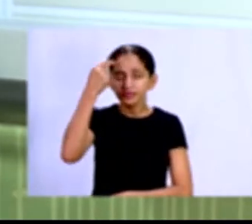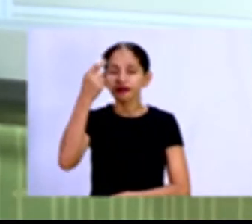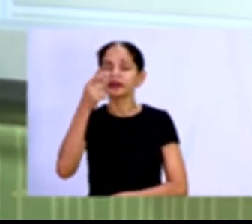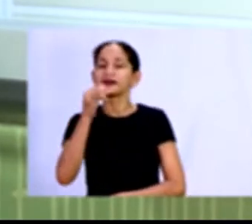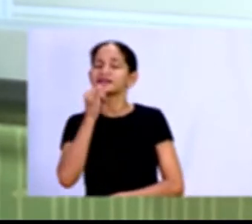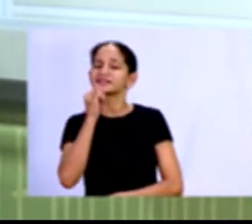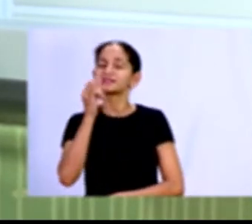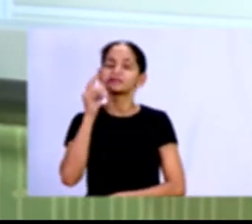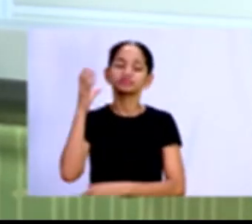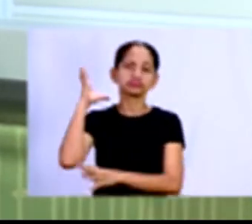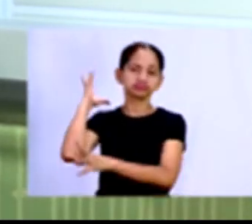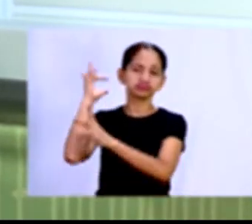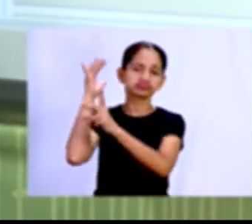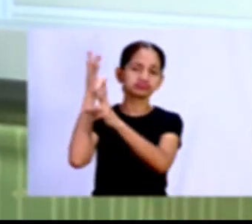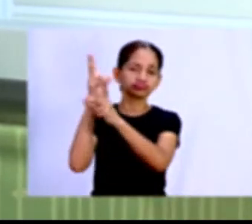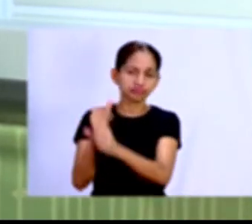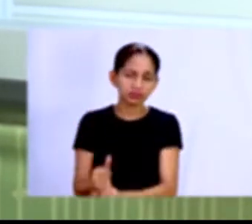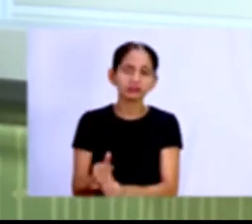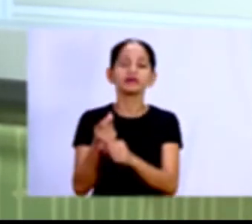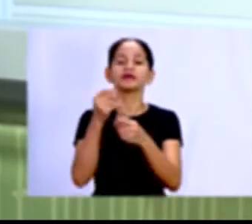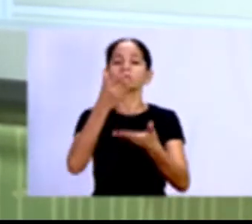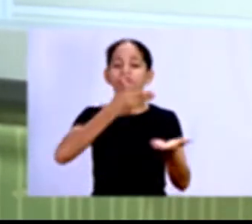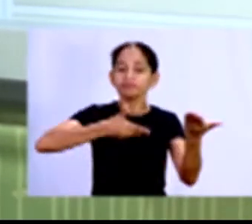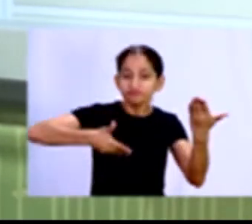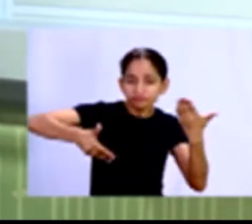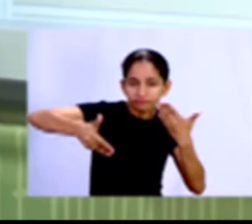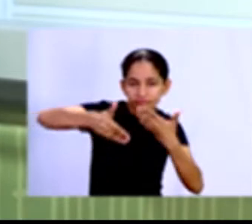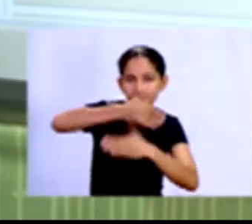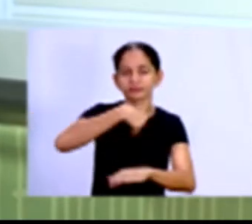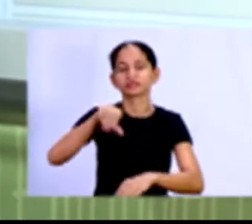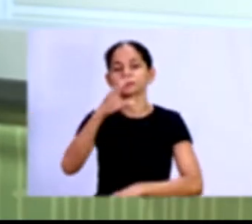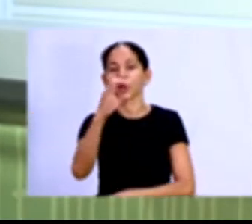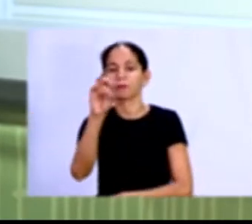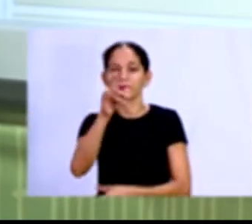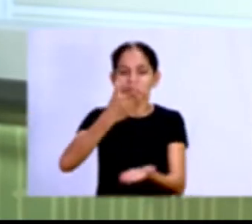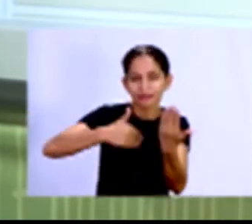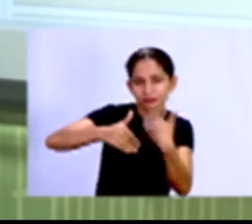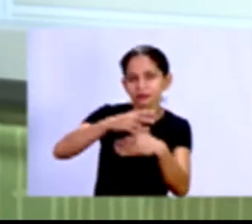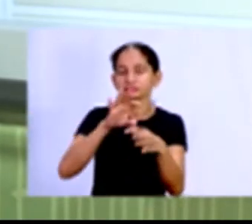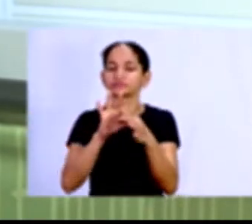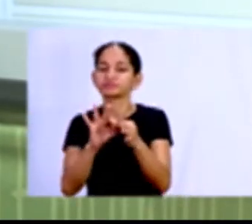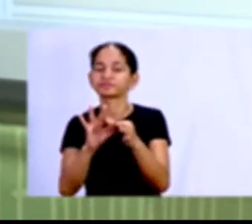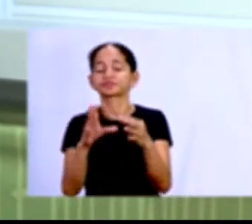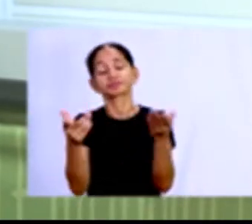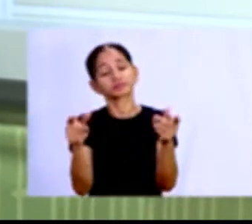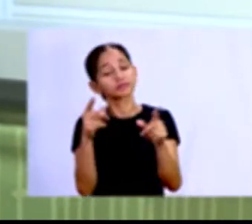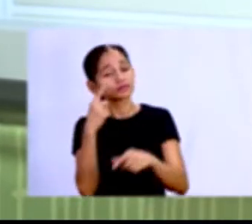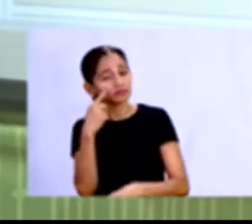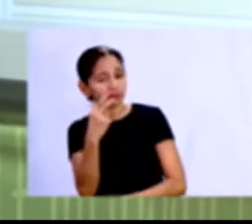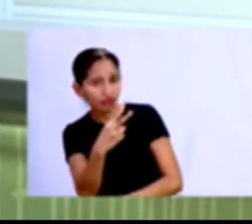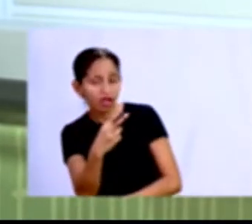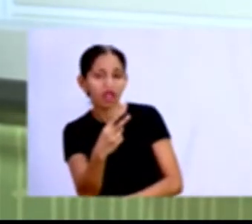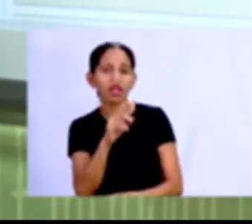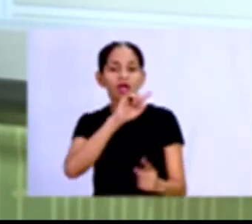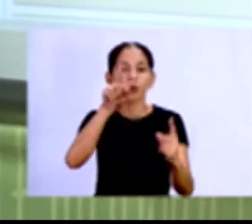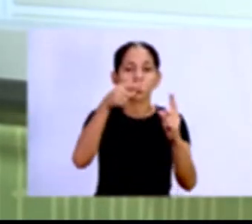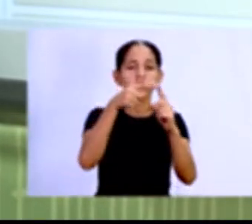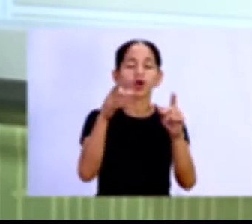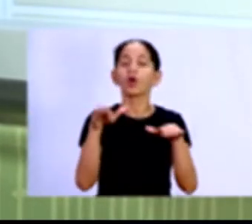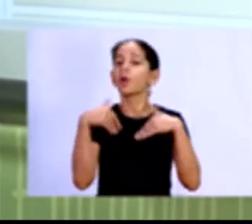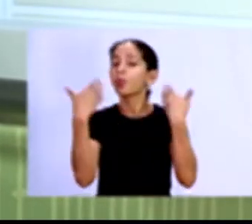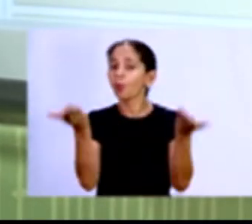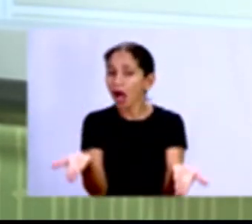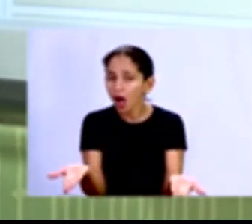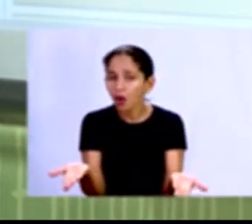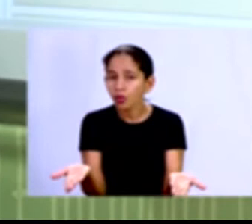uma revisada na interação, na cooperação e na interação. Você vai lá dar uma olhadinha nas finalidades, na